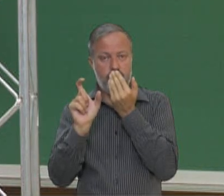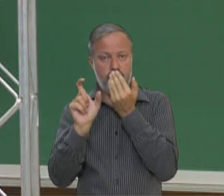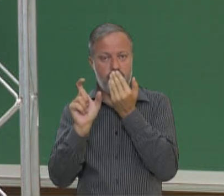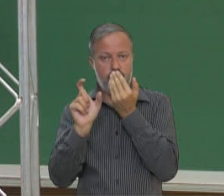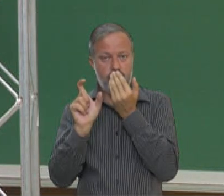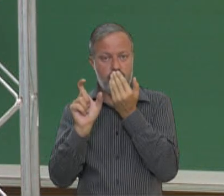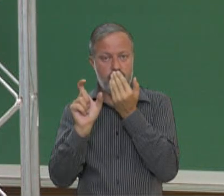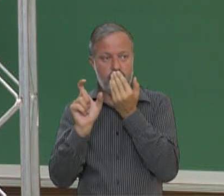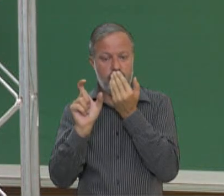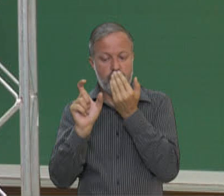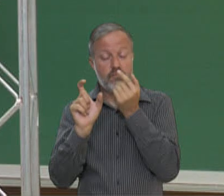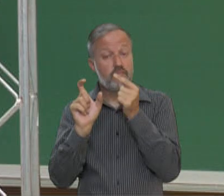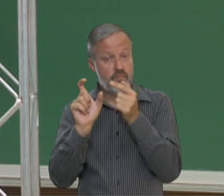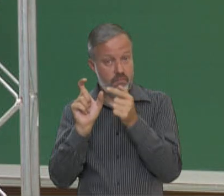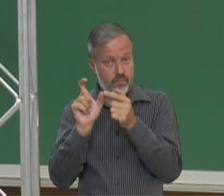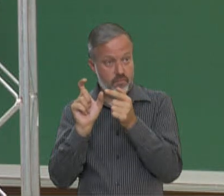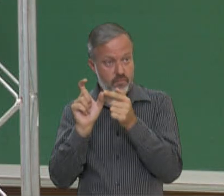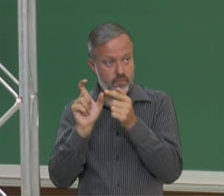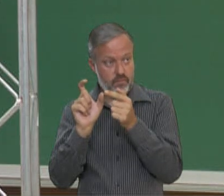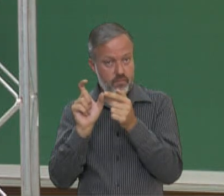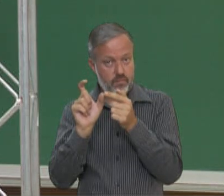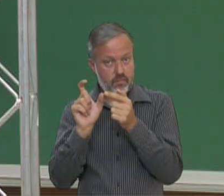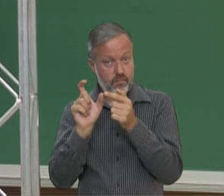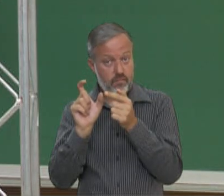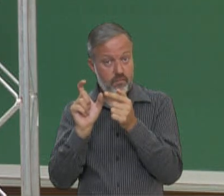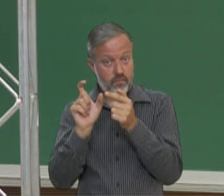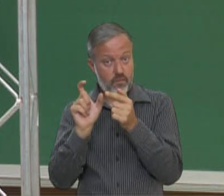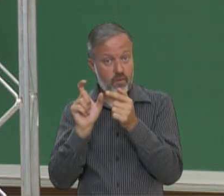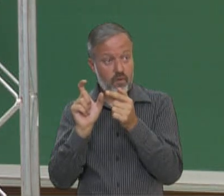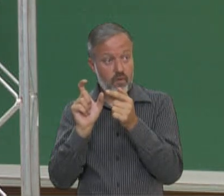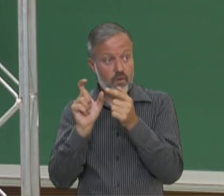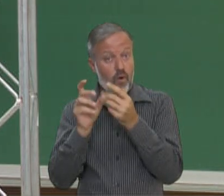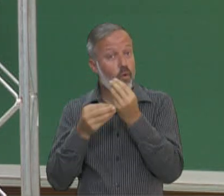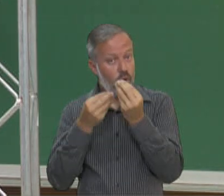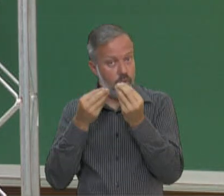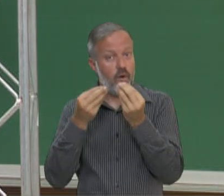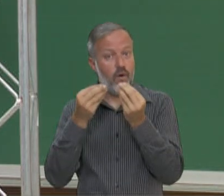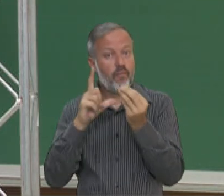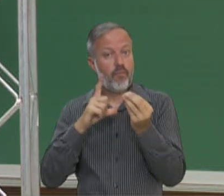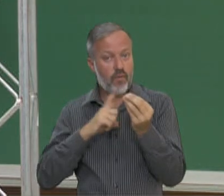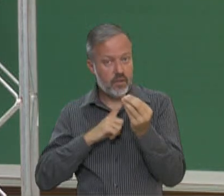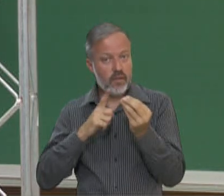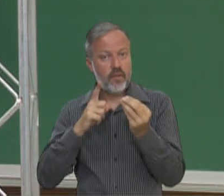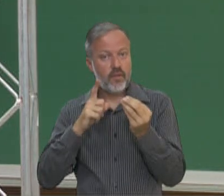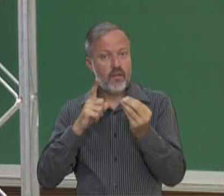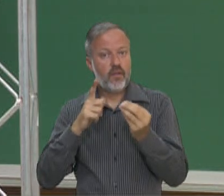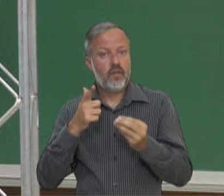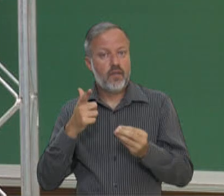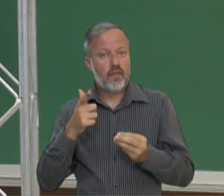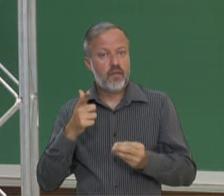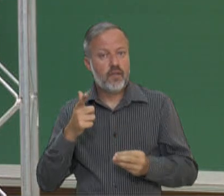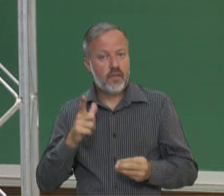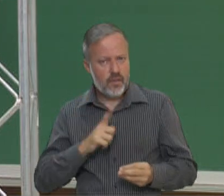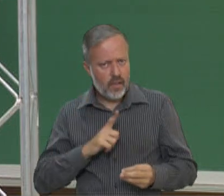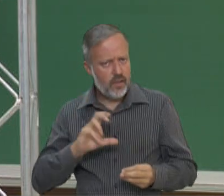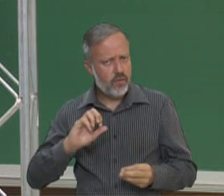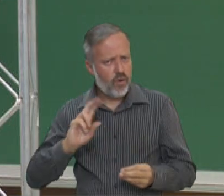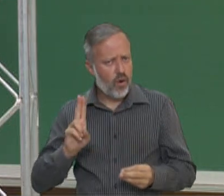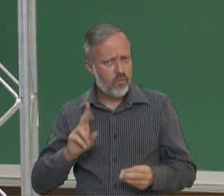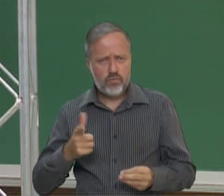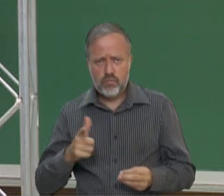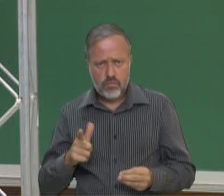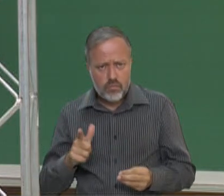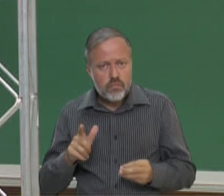Nem sempre aparece, às vezes, tá? Então, é algo mais curto, é uma frase mais curta, é uma frase de